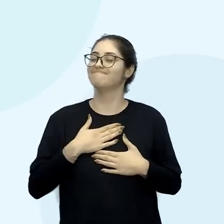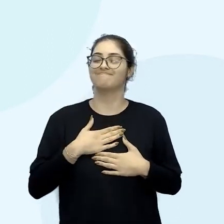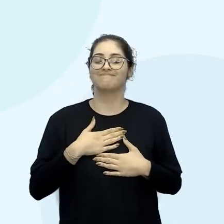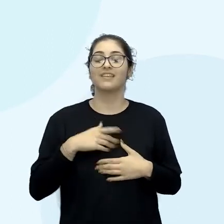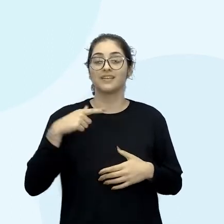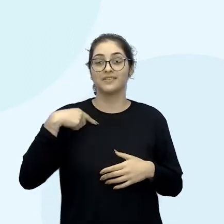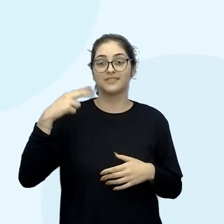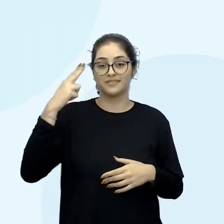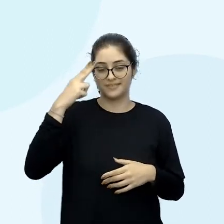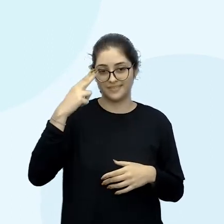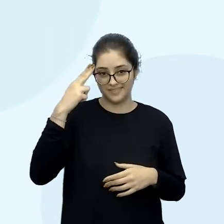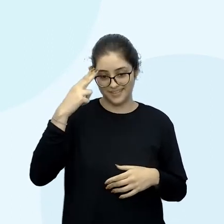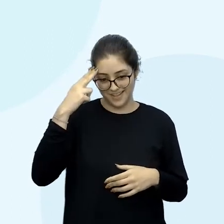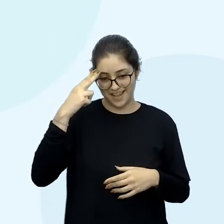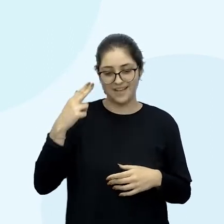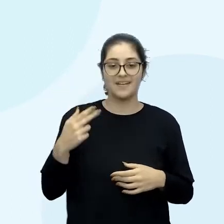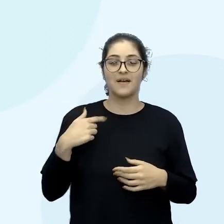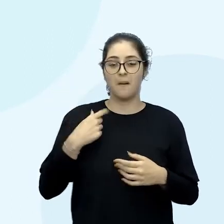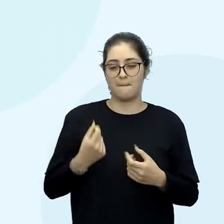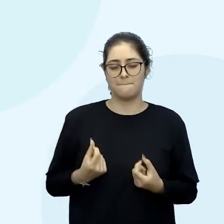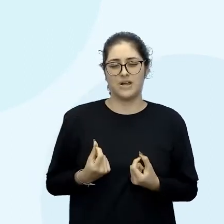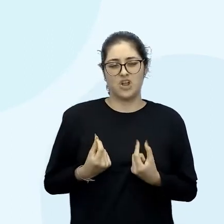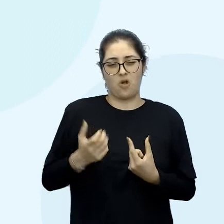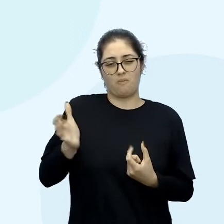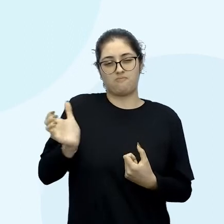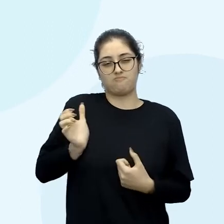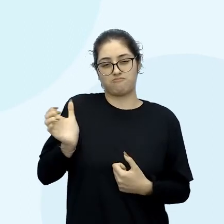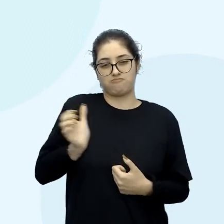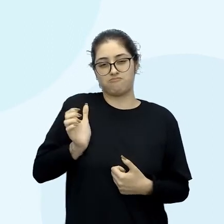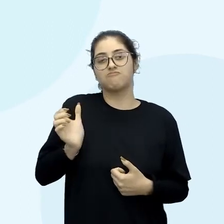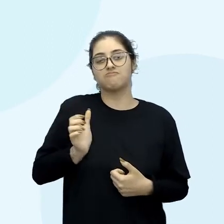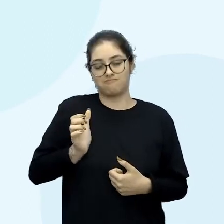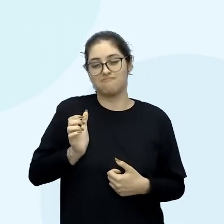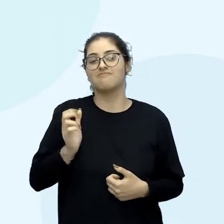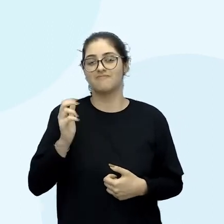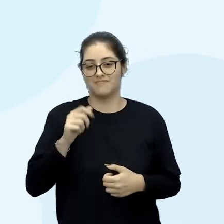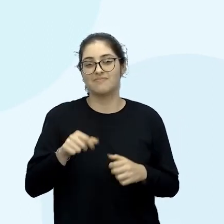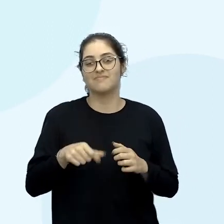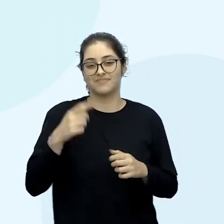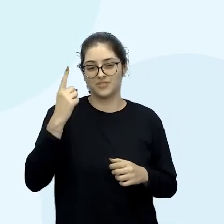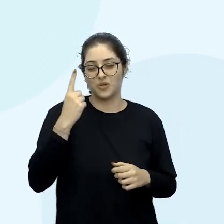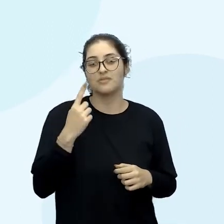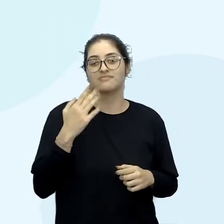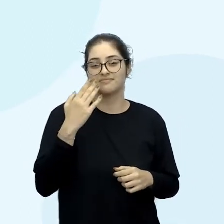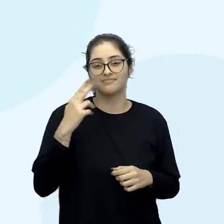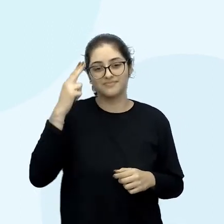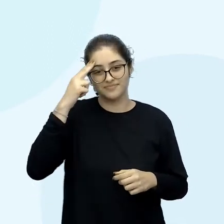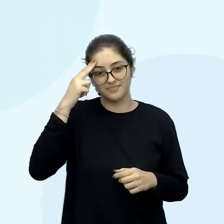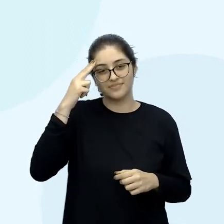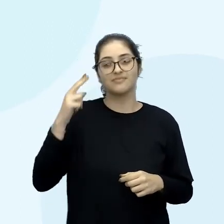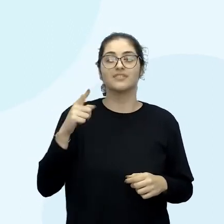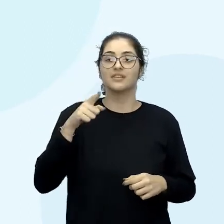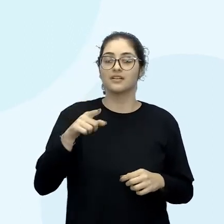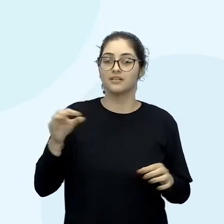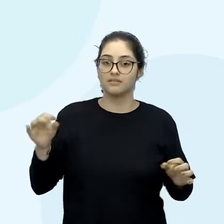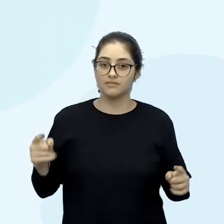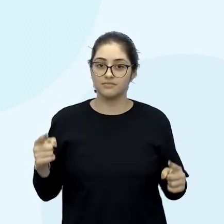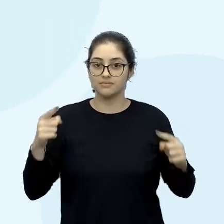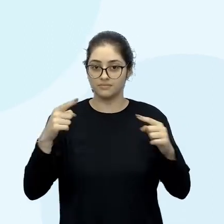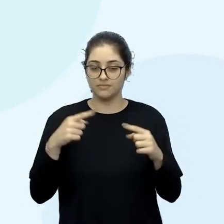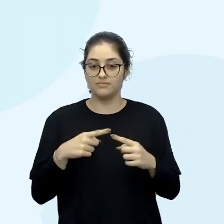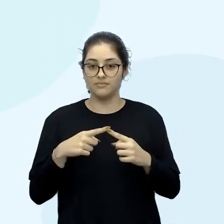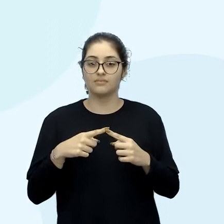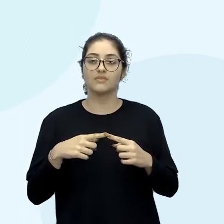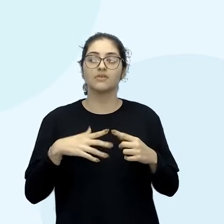sonhando aí, ó. Se o professor Josélio está milionário, esse é o meu primeiro sonho aí. E aí linkando aí, então qual é o seu